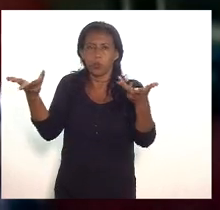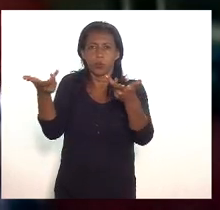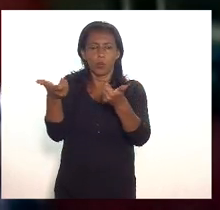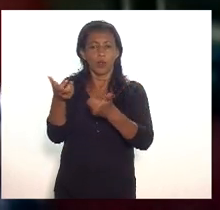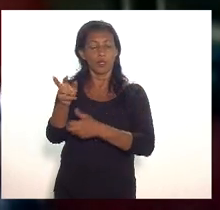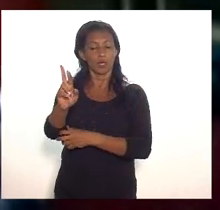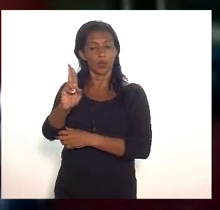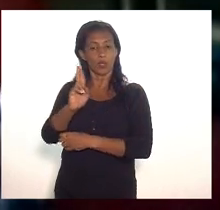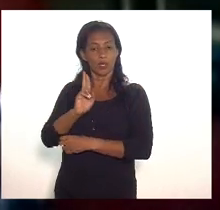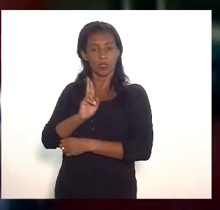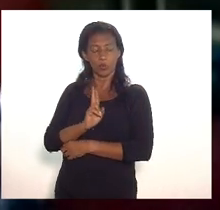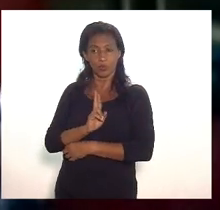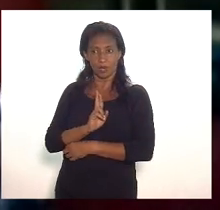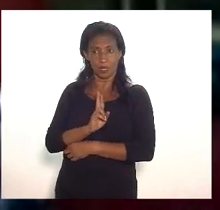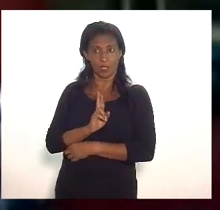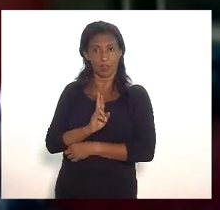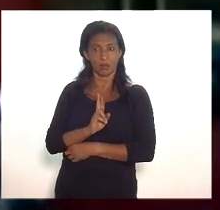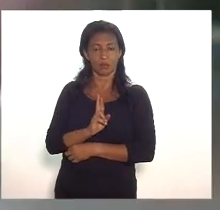resultado